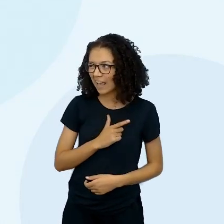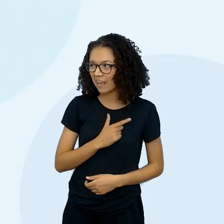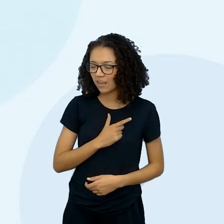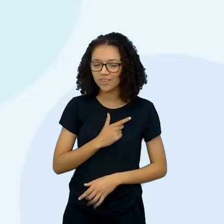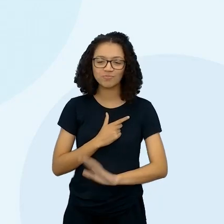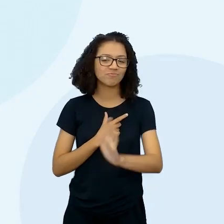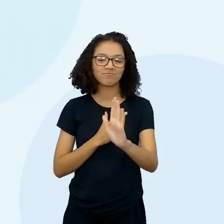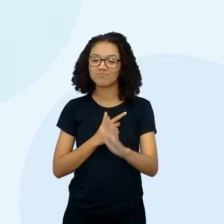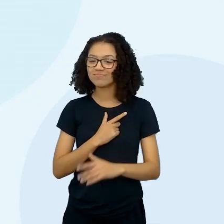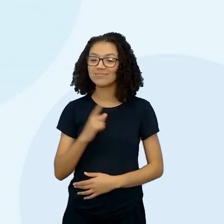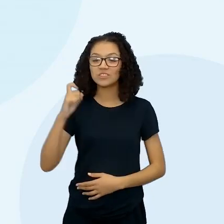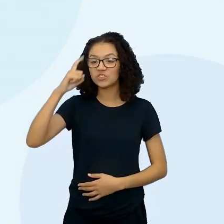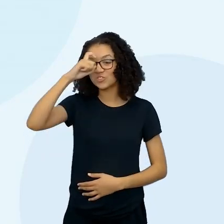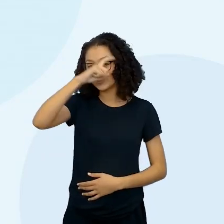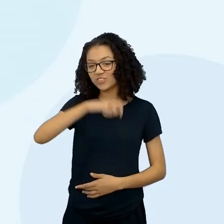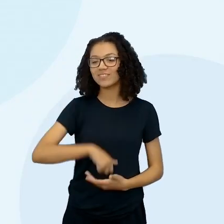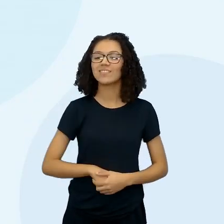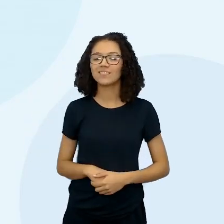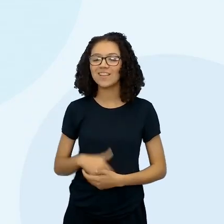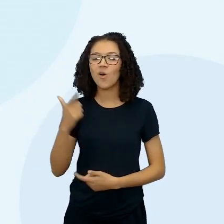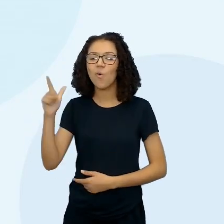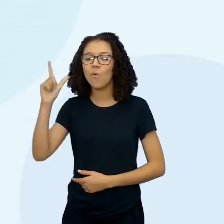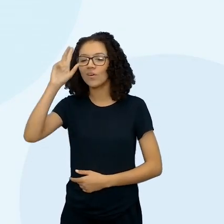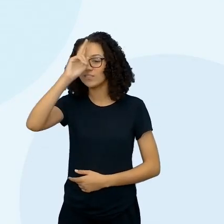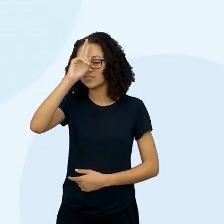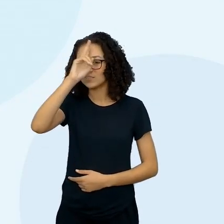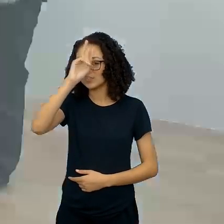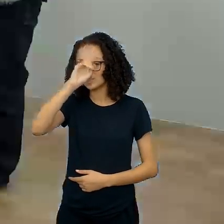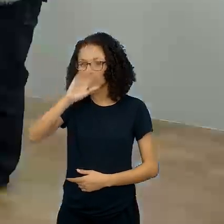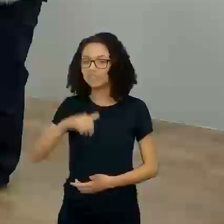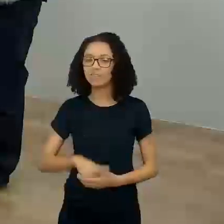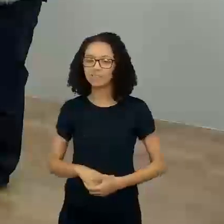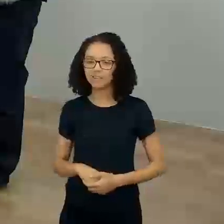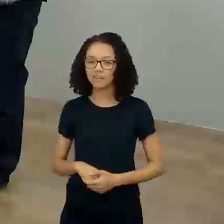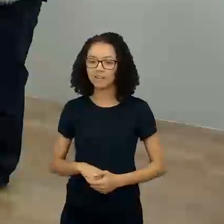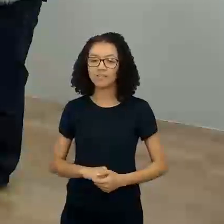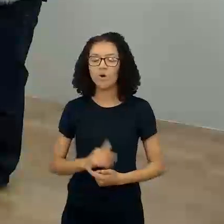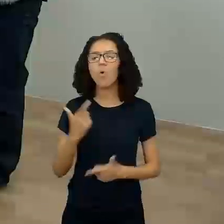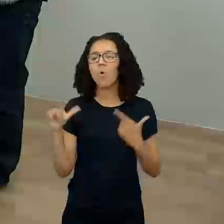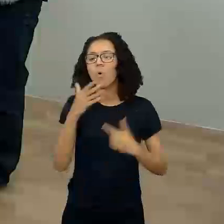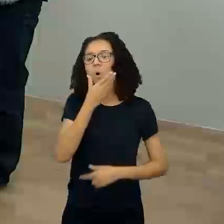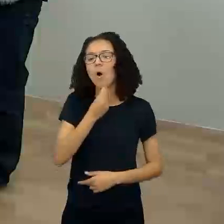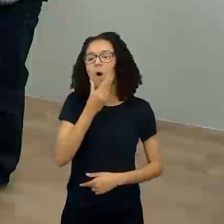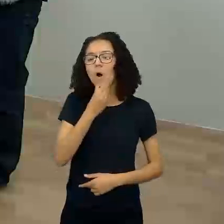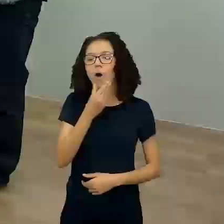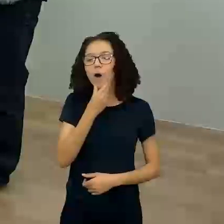outra geralmente história. é outra história. Ele está desenvolvendo a masculinidade dele, né?